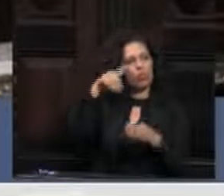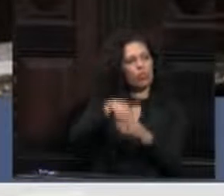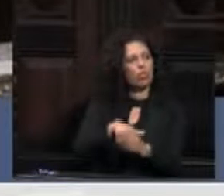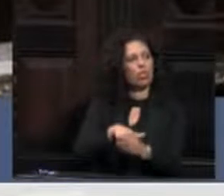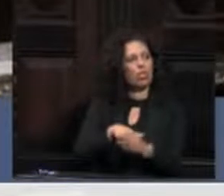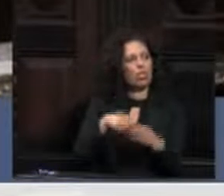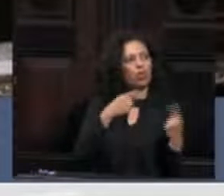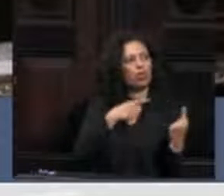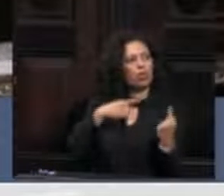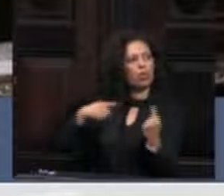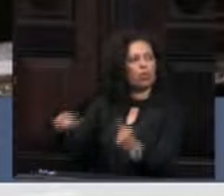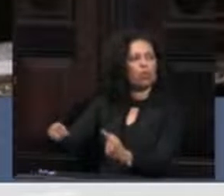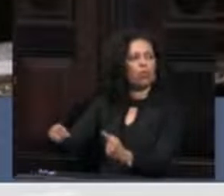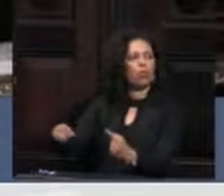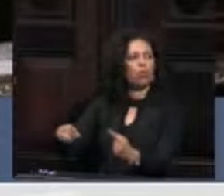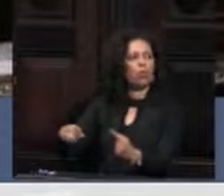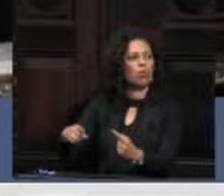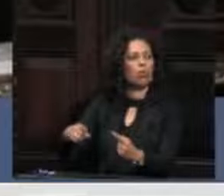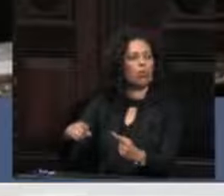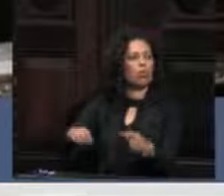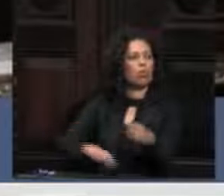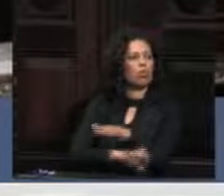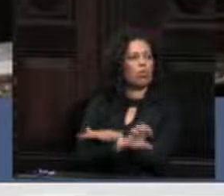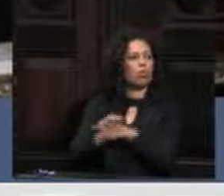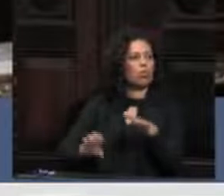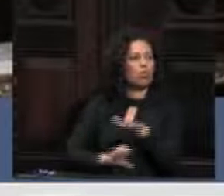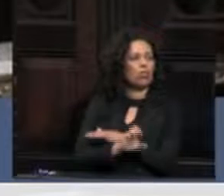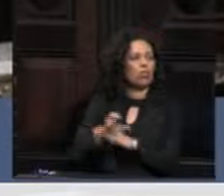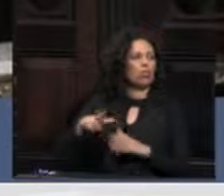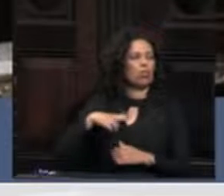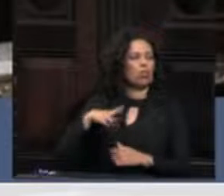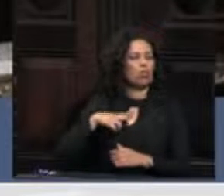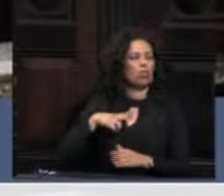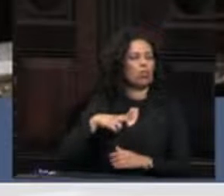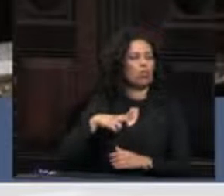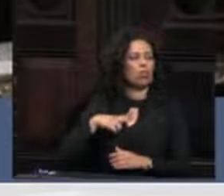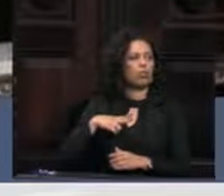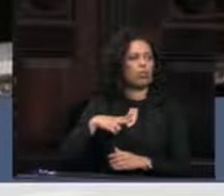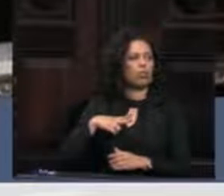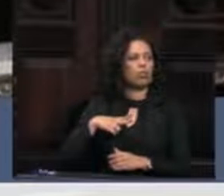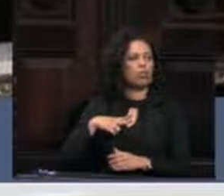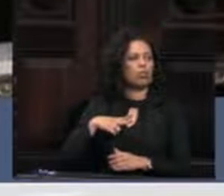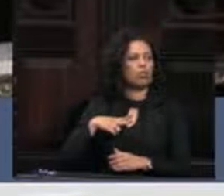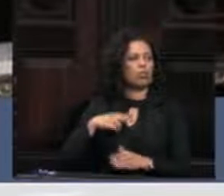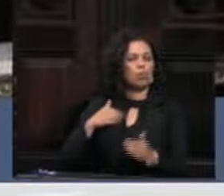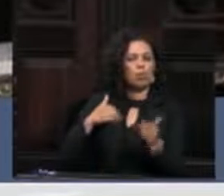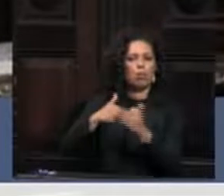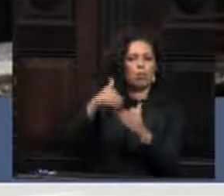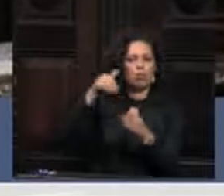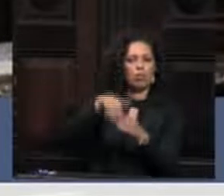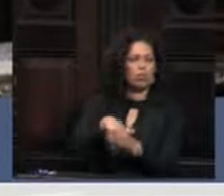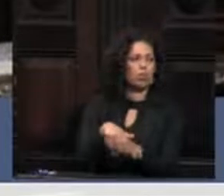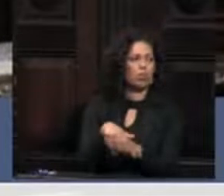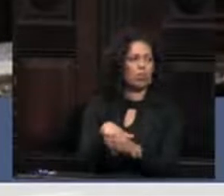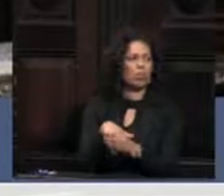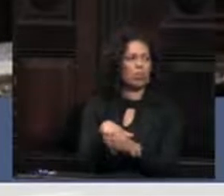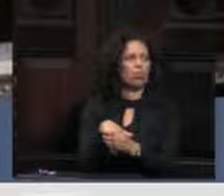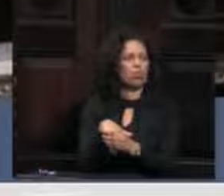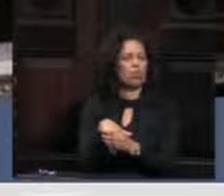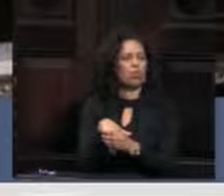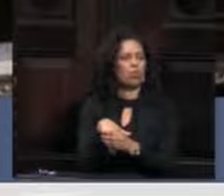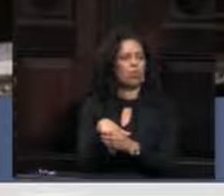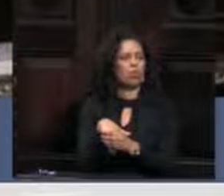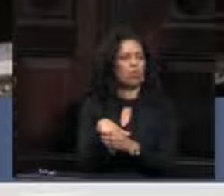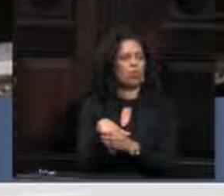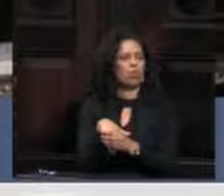contra a privatização da SEDAI no momento pré-eleitoral no momento da apreciação do veto,